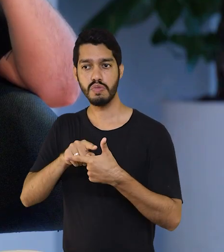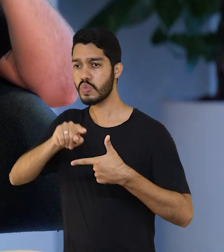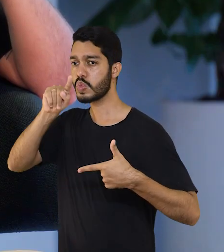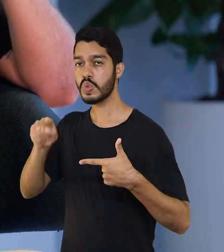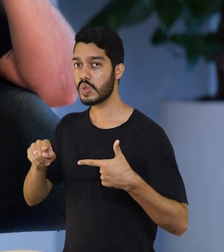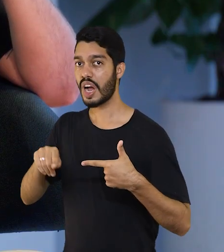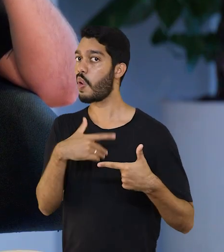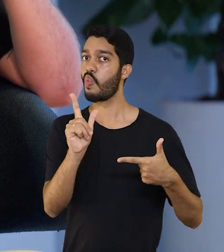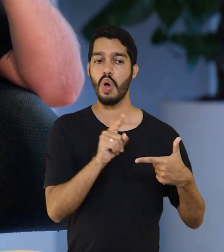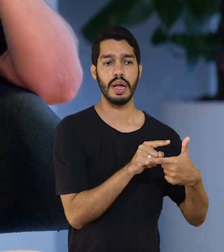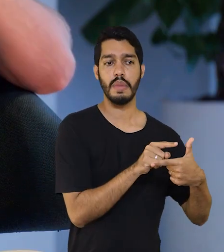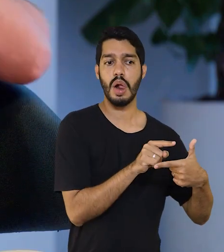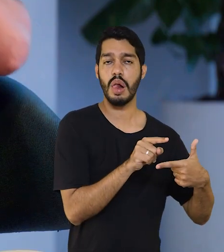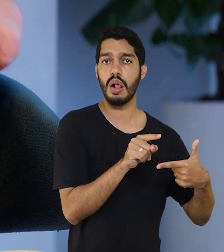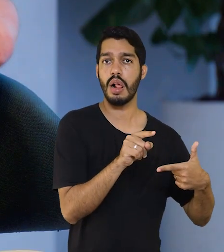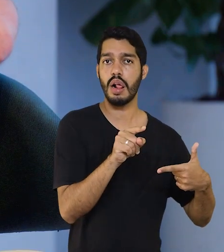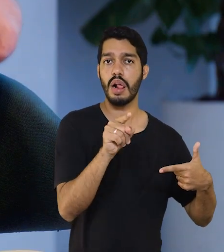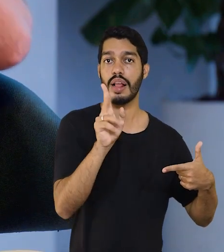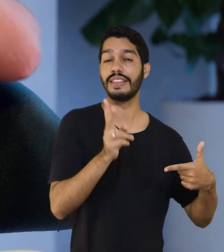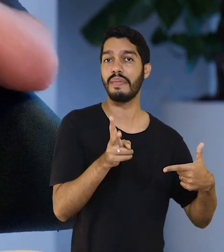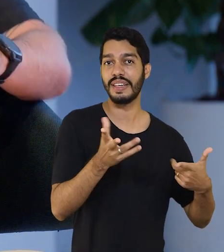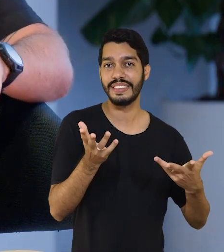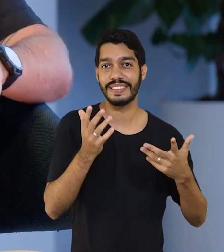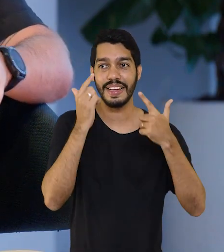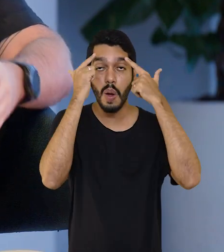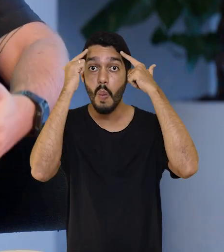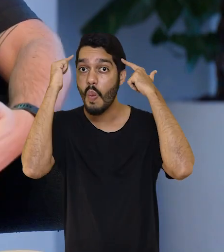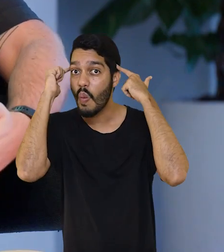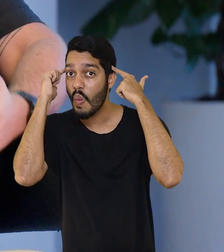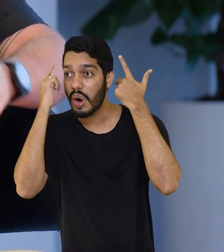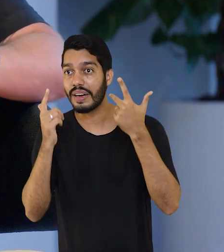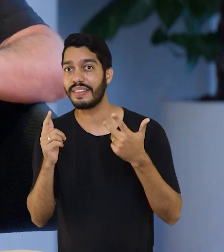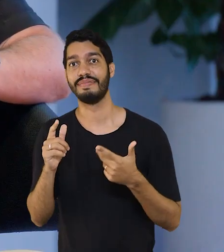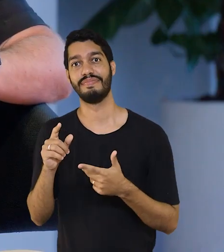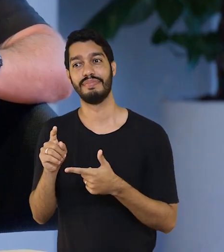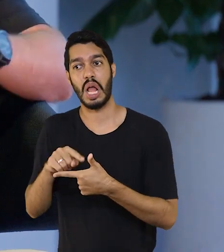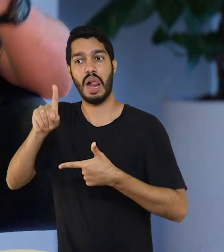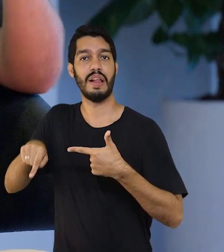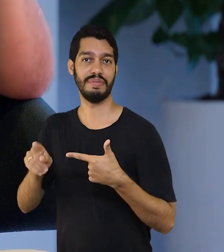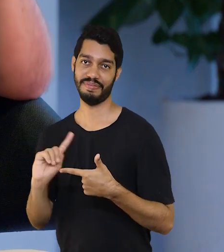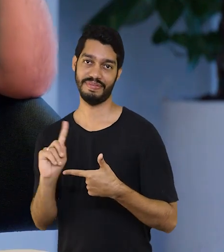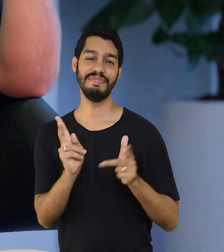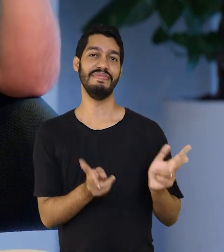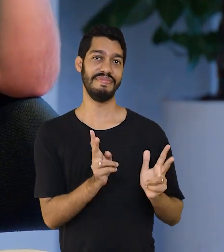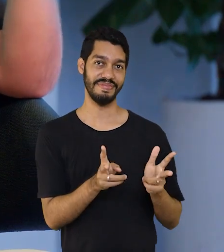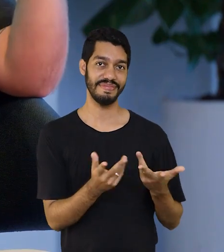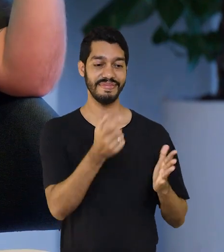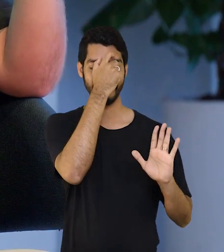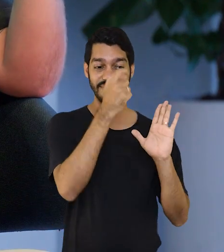gente? Inteligência artificial também é não efêmera. Definitivamente não efêmera. Decisão baseada em